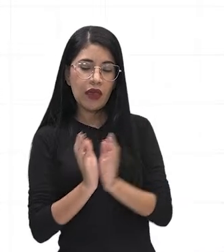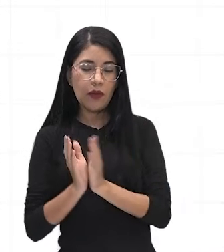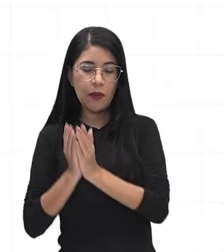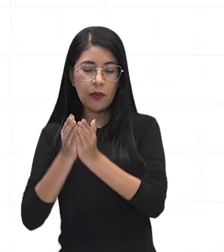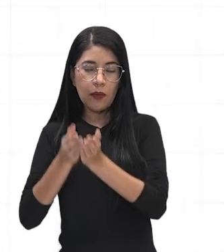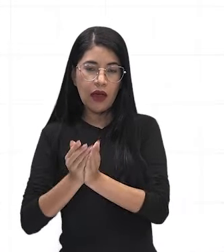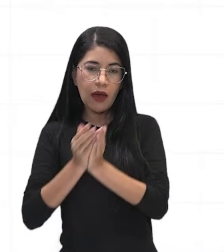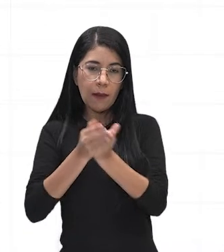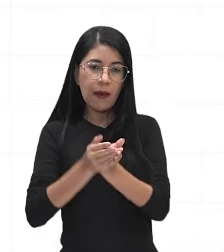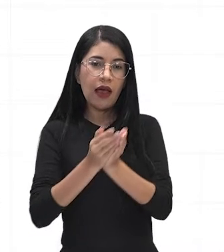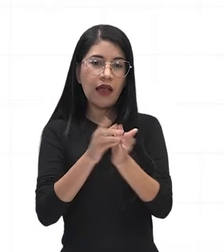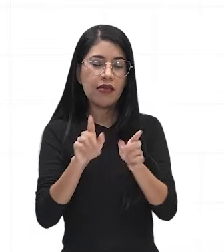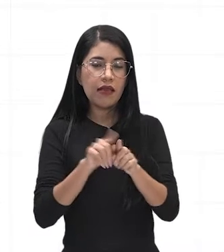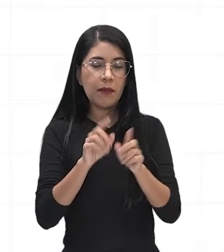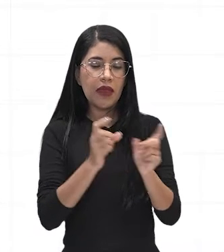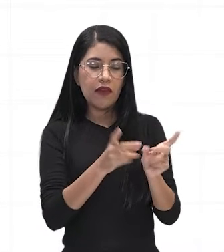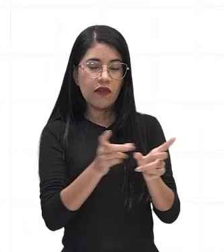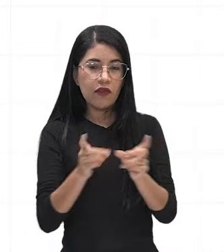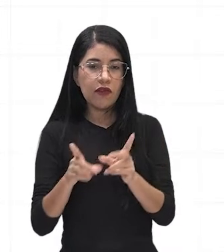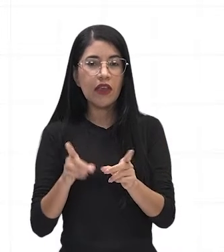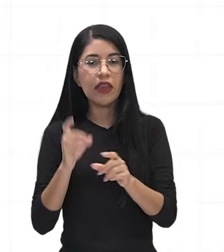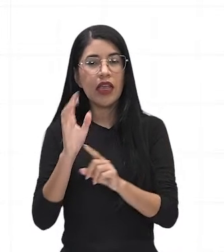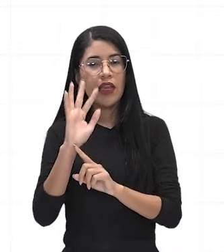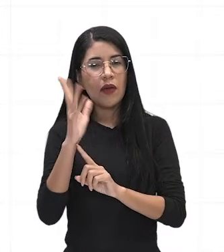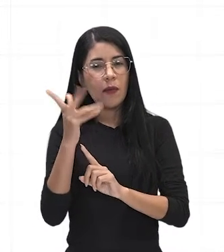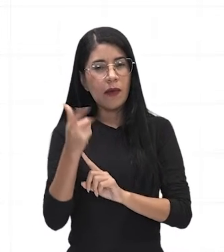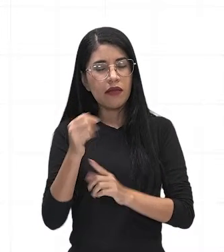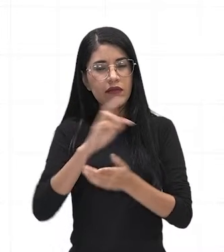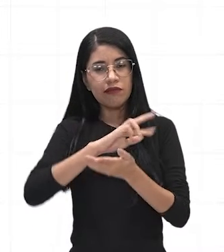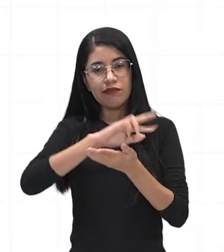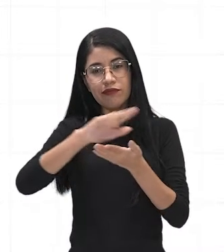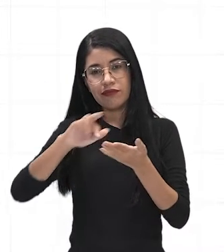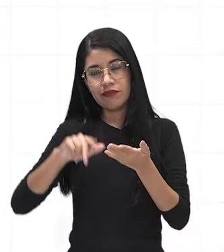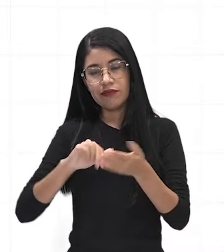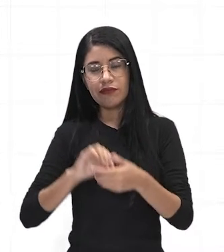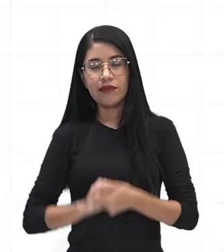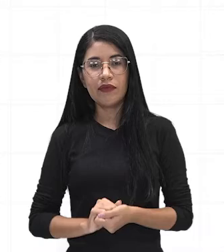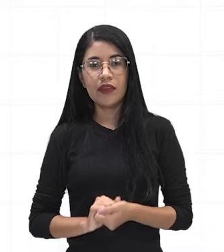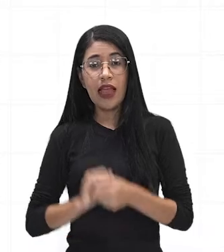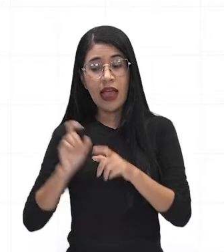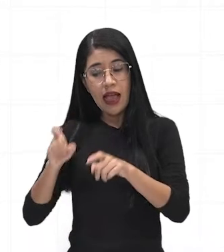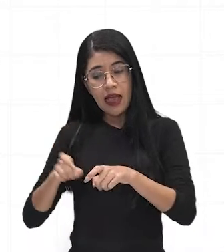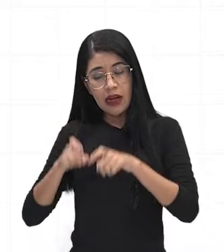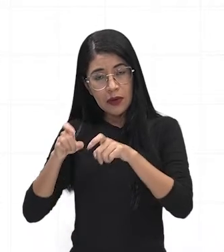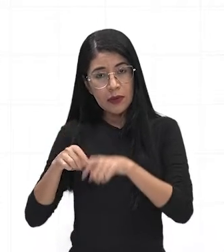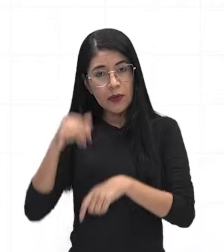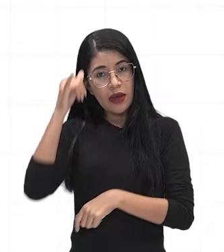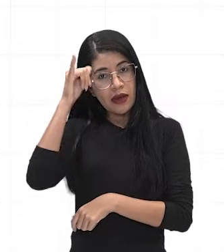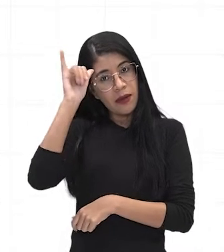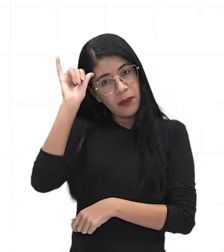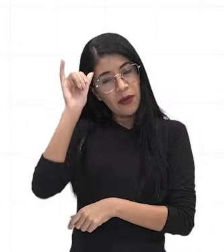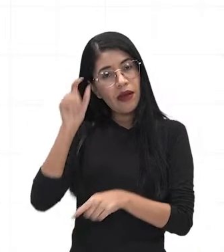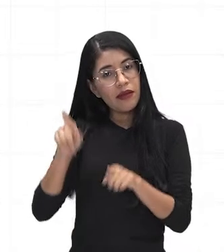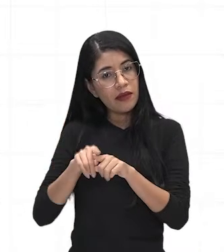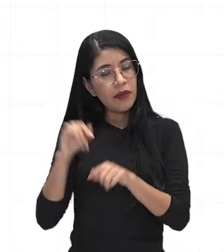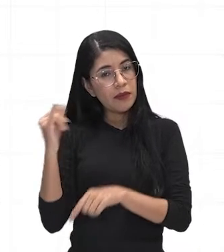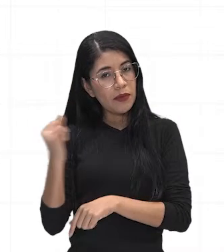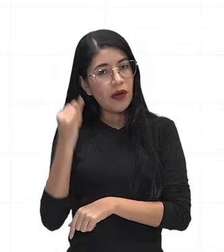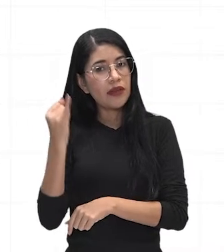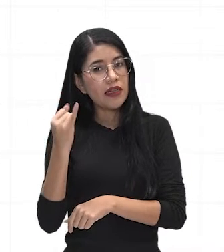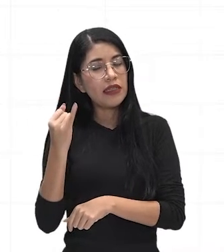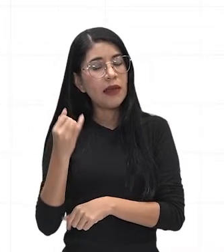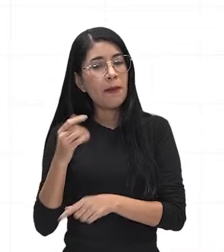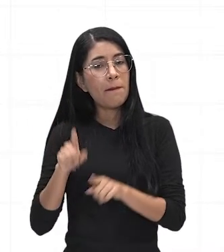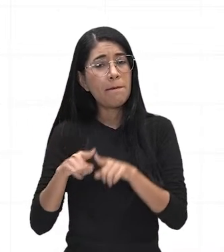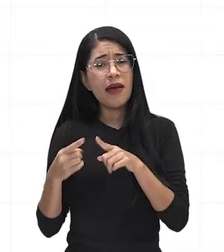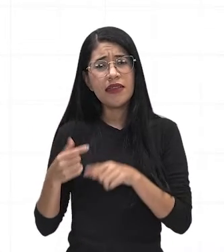navegação, ao comércio e ao artesanato. A agricultura e a pecuária tinham importância secundária, porque nós